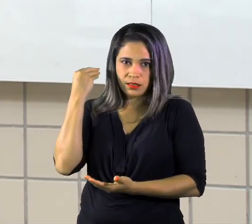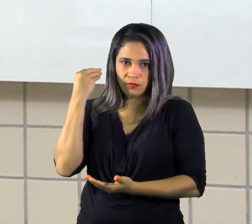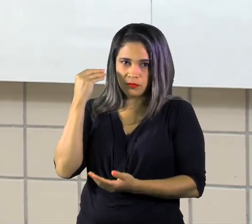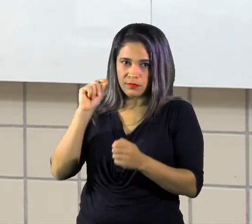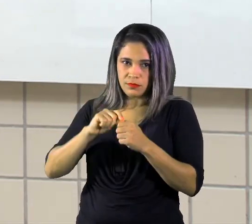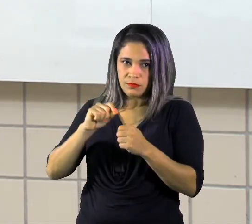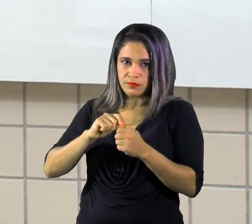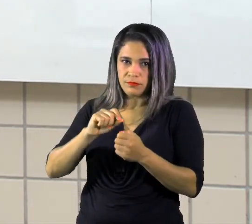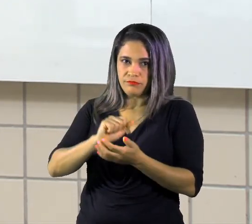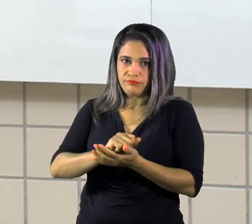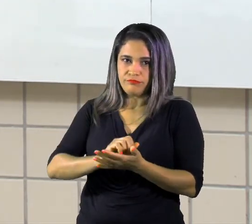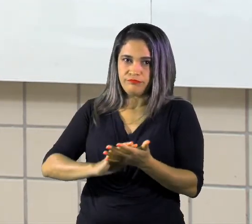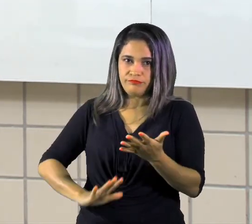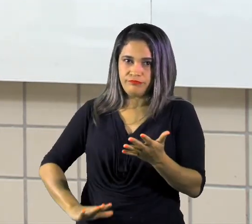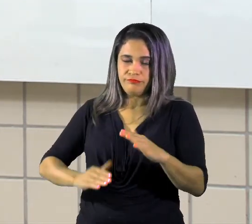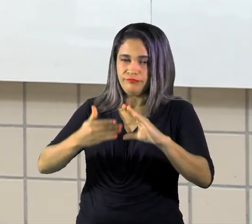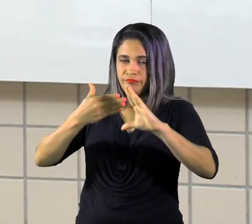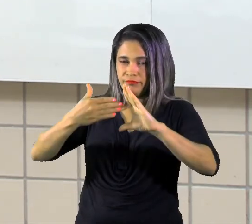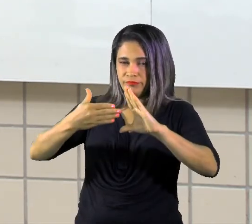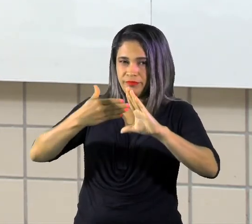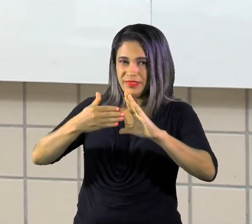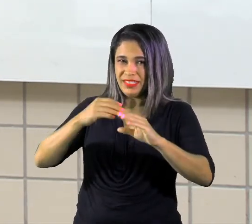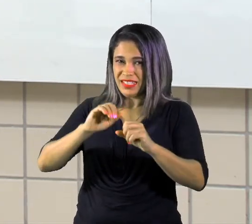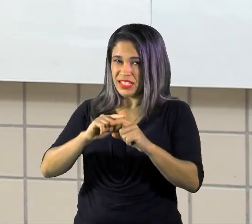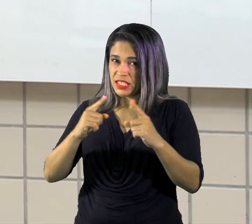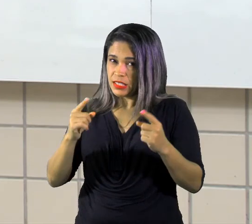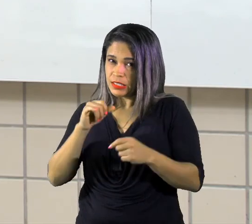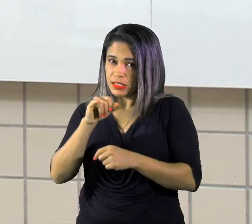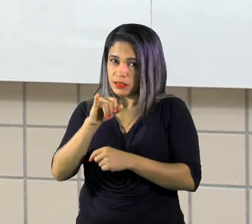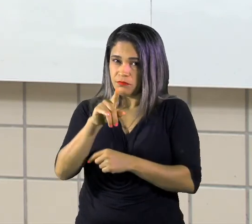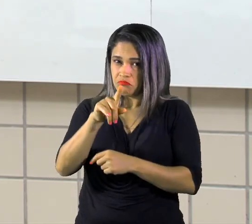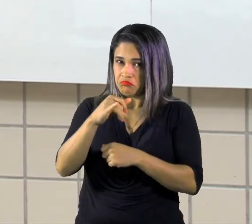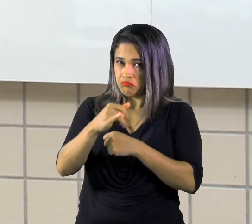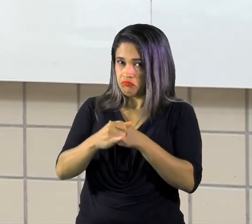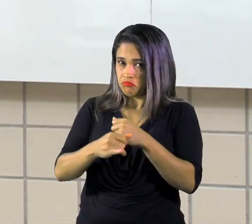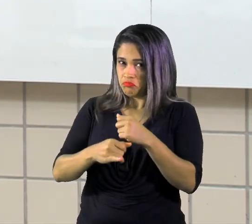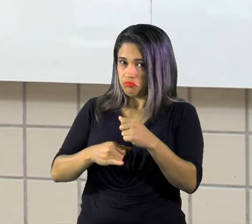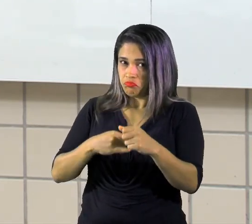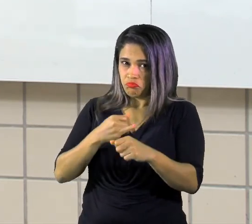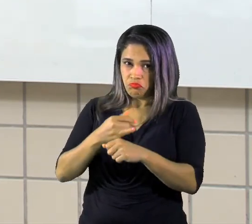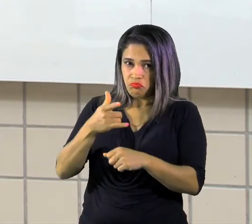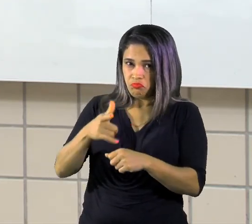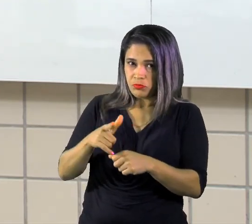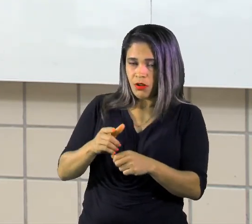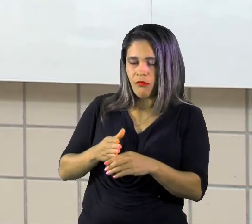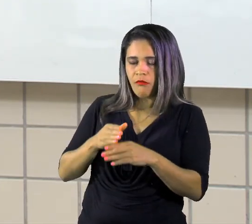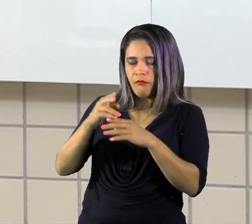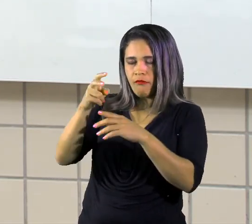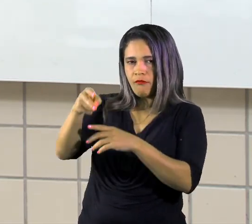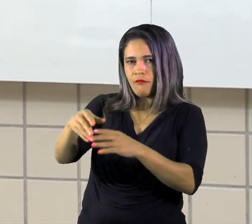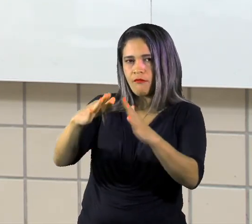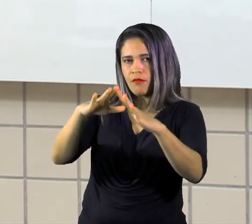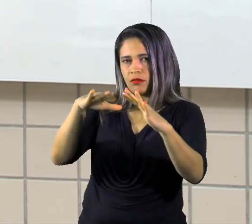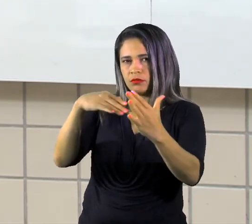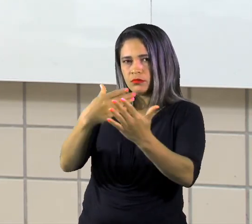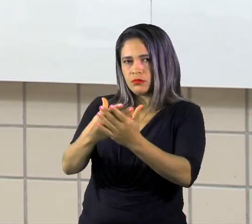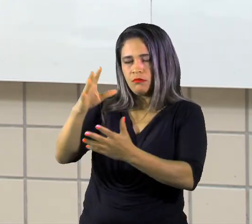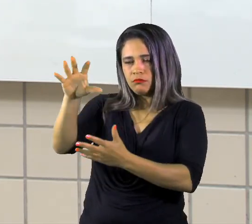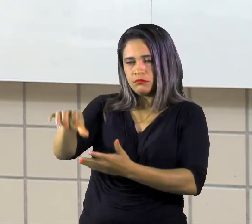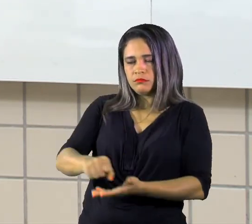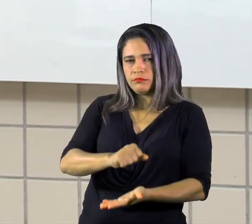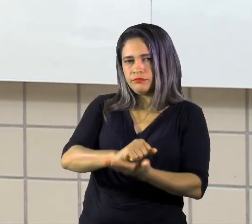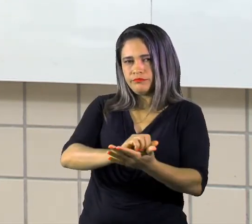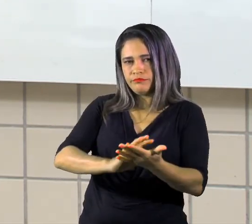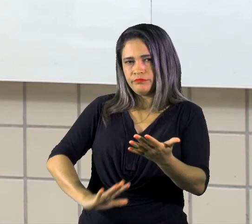as atividades no portal. Caso você não tenha acesso ao portal, vá na sua escola, pegue a atividade, faça. Vocês